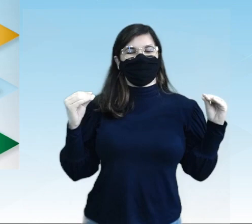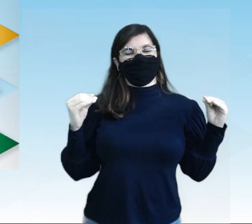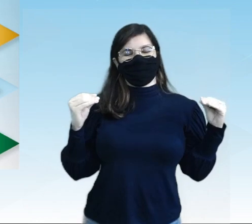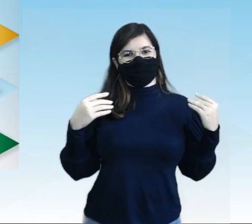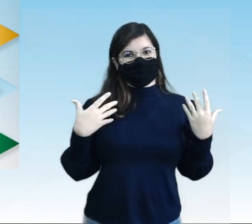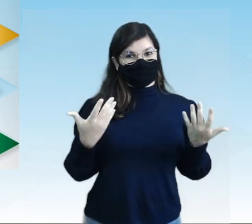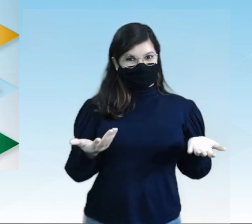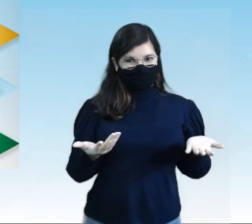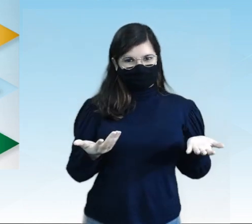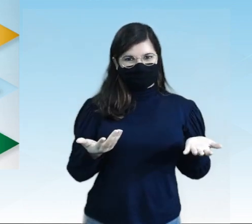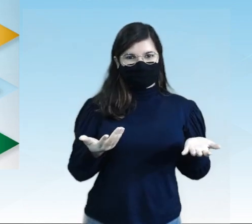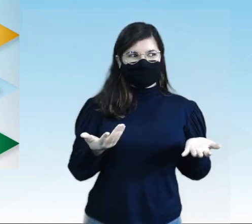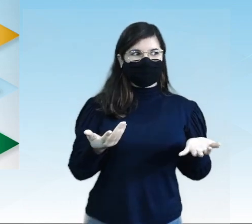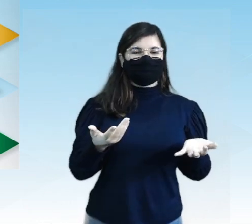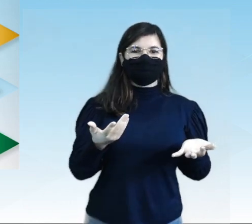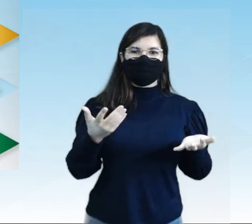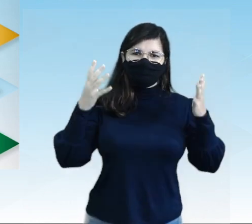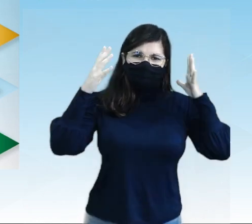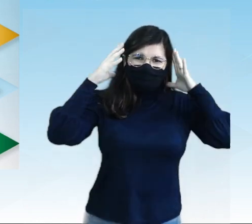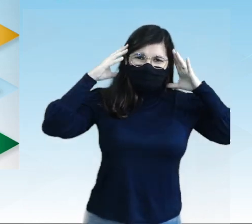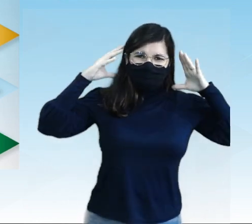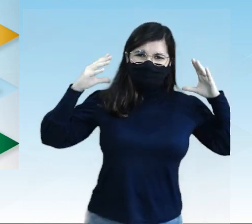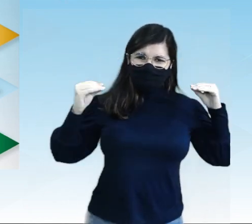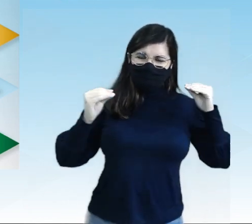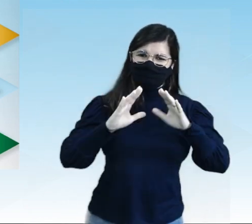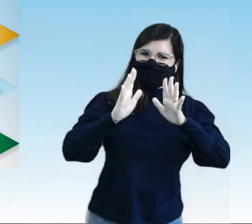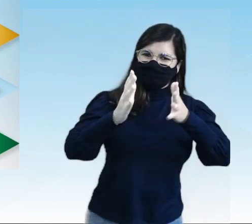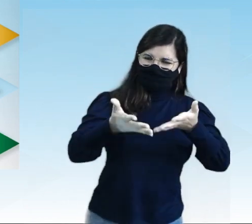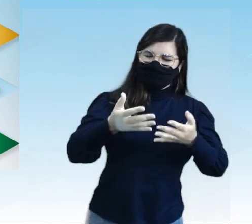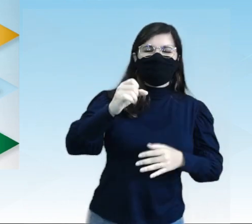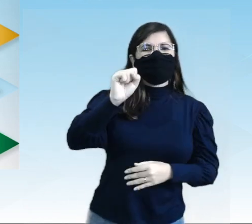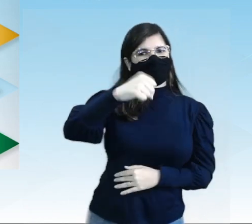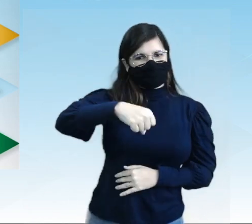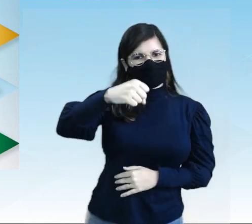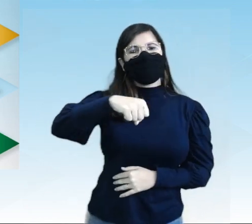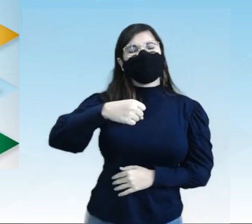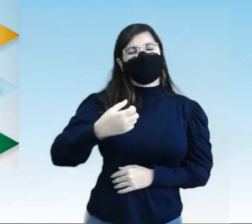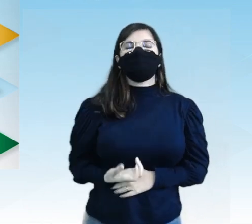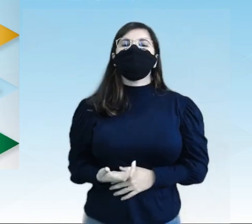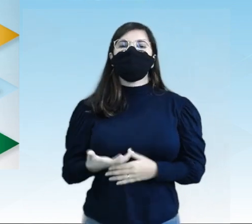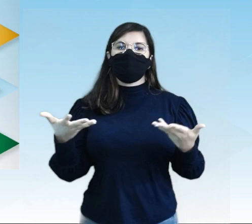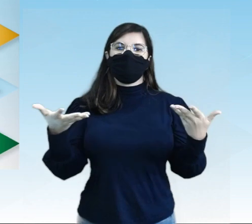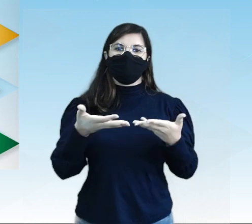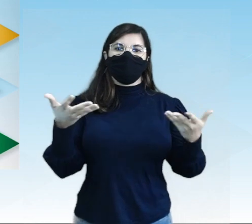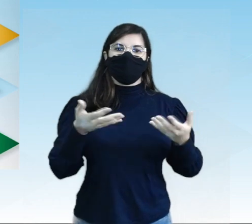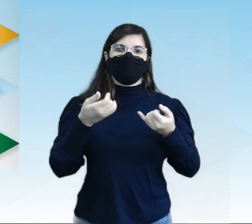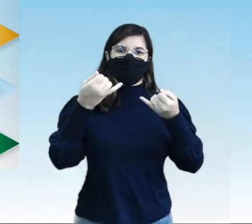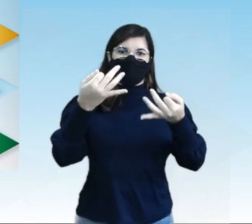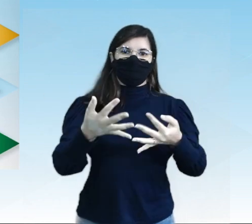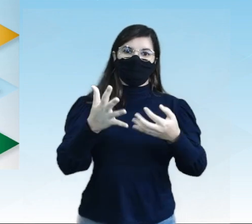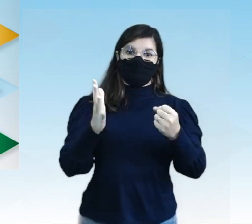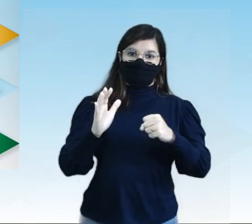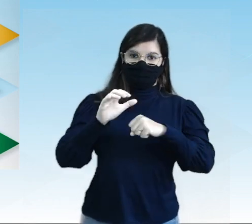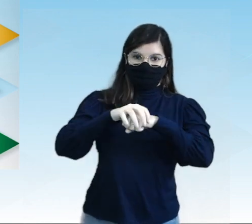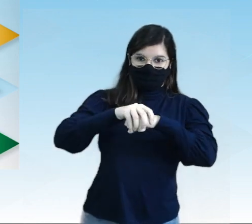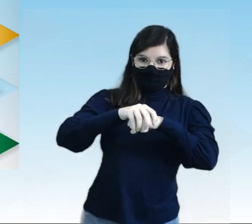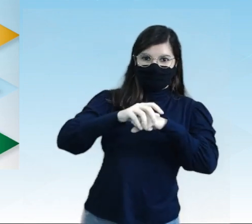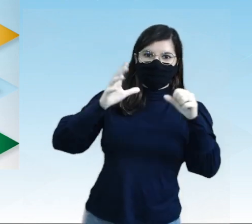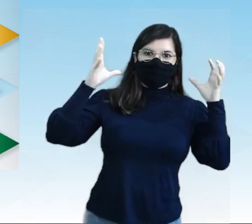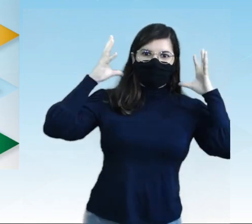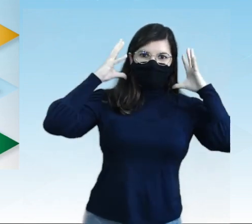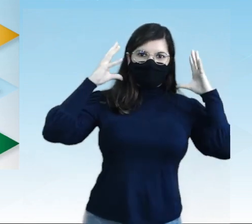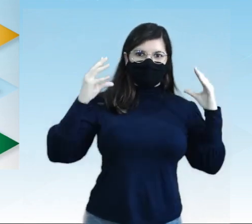mesmo Holanda exatamente Holanda então a gente hoje vai dar colonização holandesa